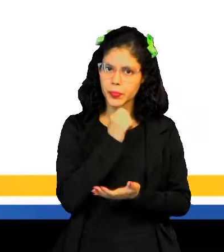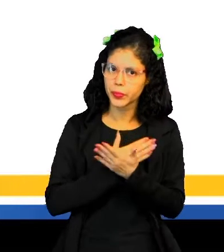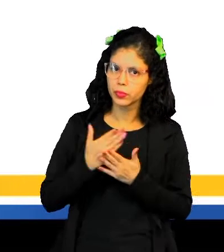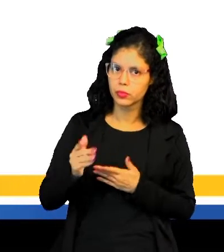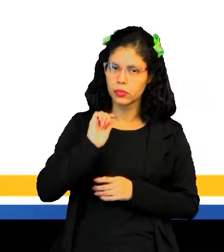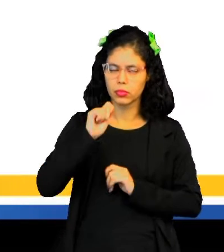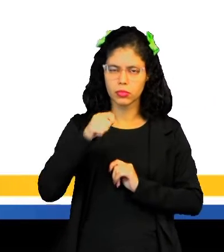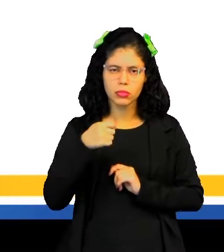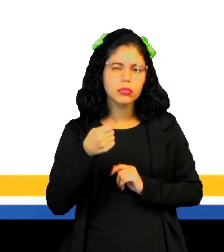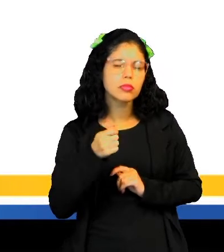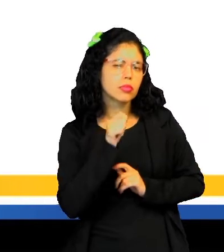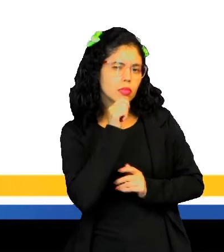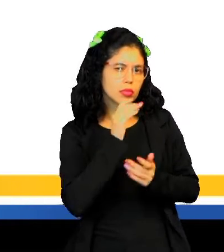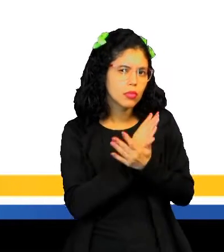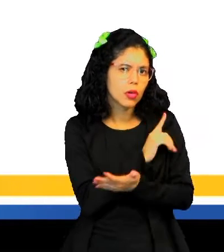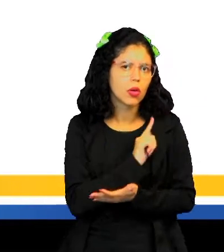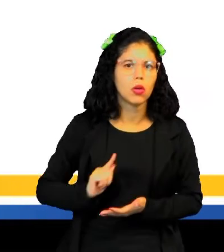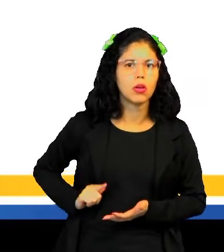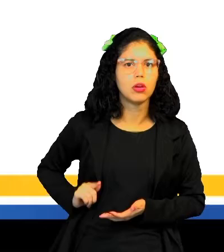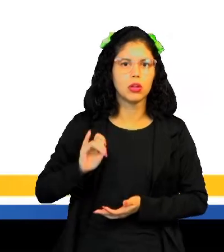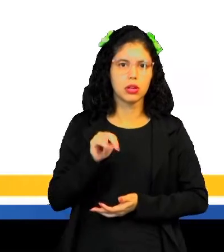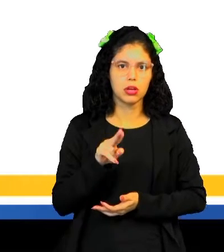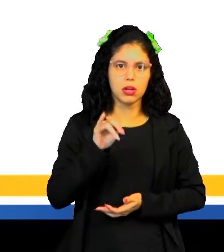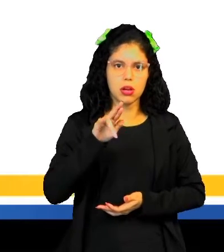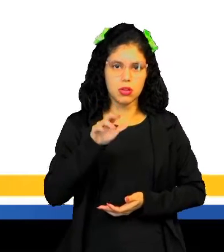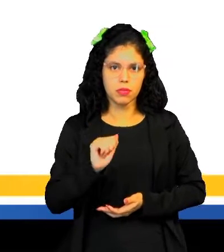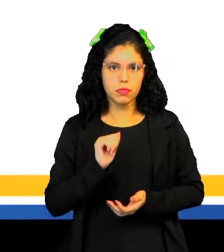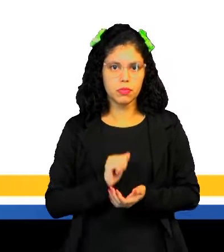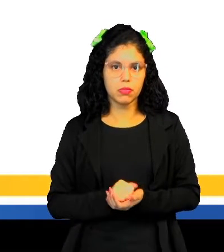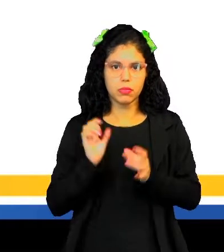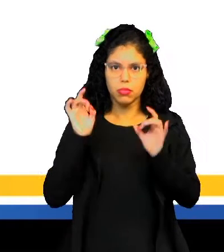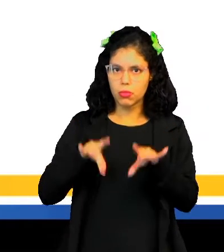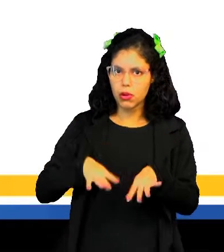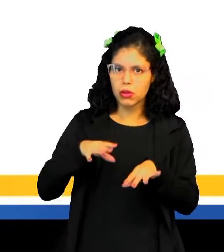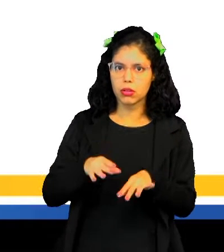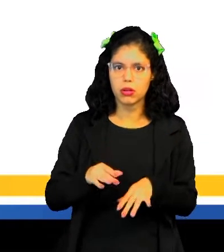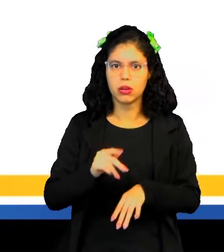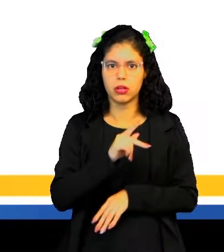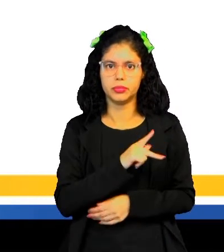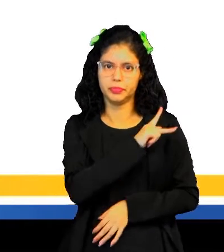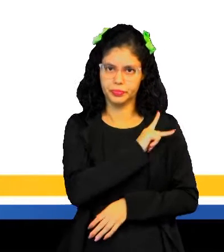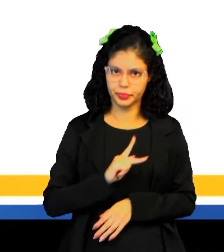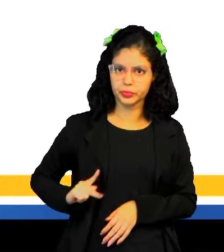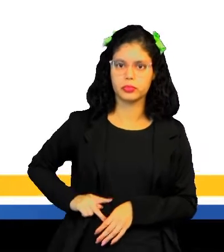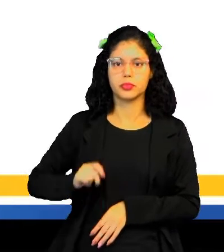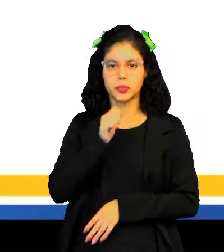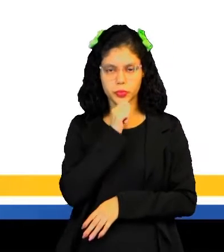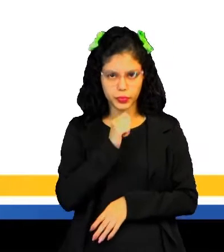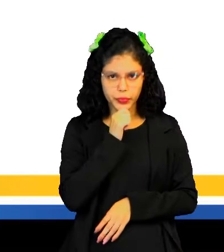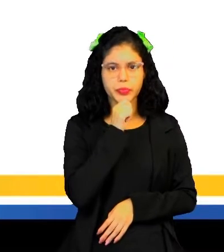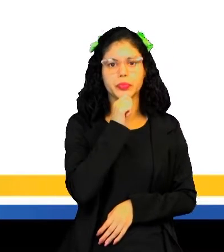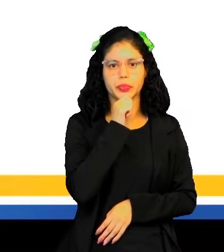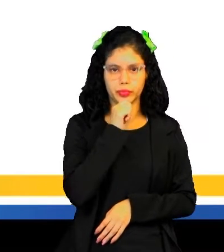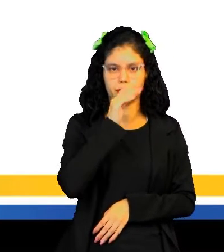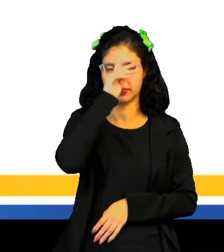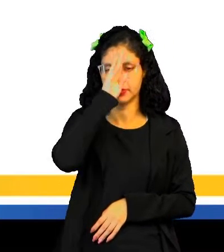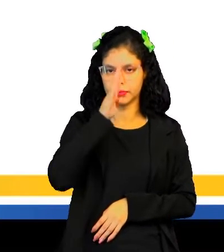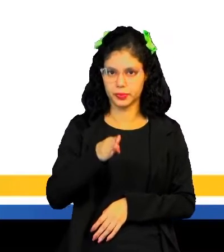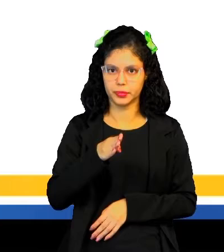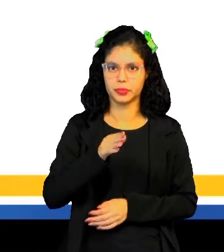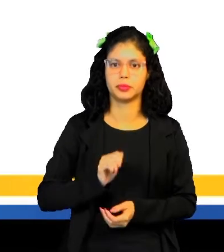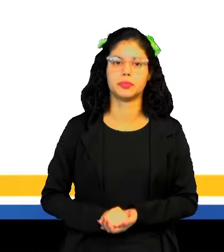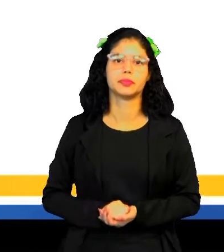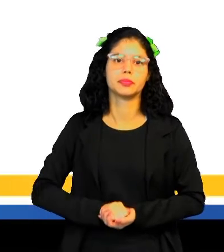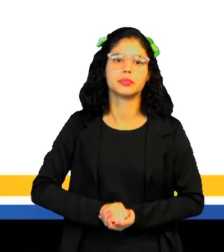dar sinais no governo de Ernesto Geisel, penúltimo presidente militar representante da ala moderada da ditadura